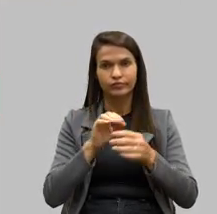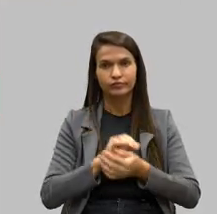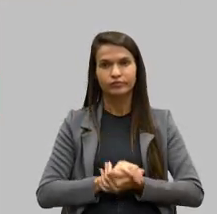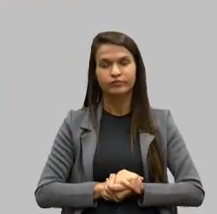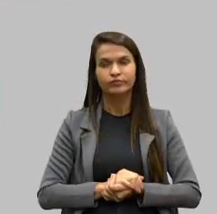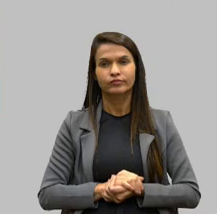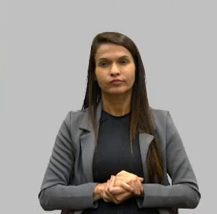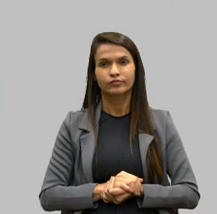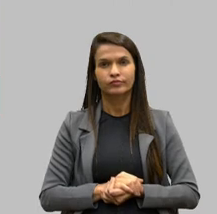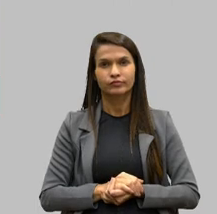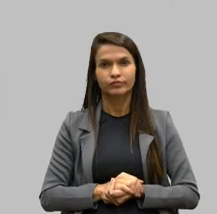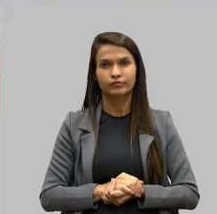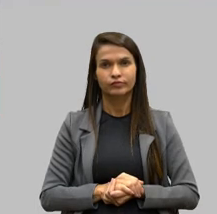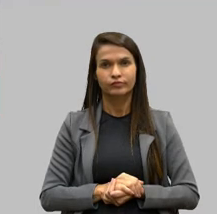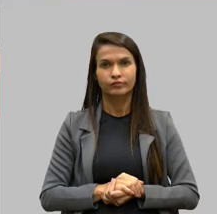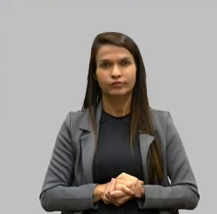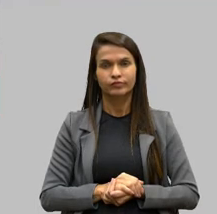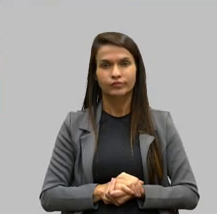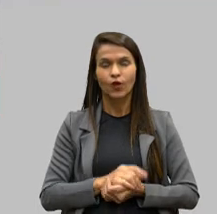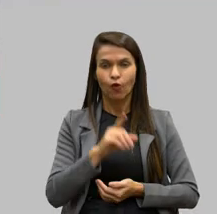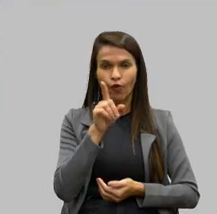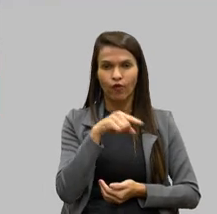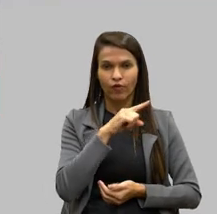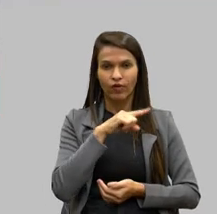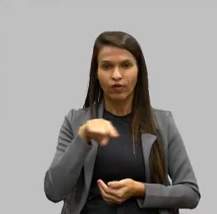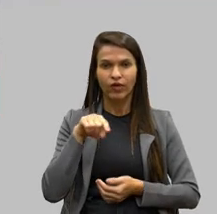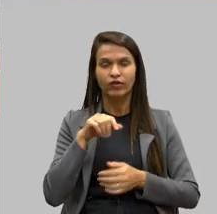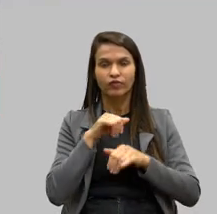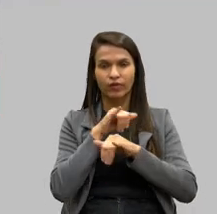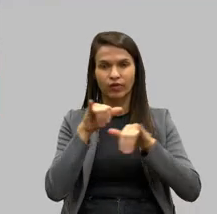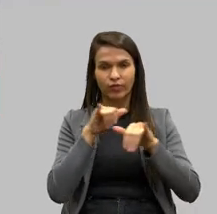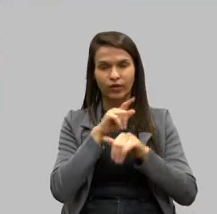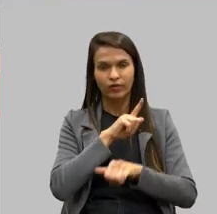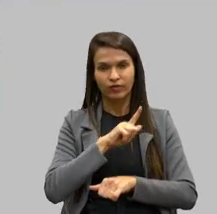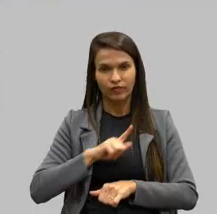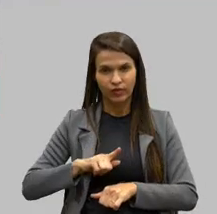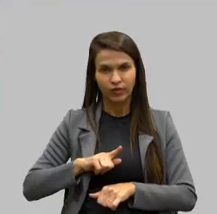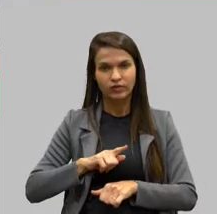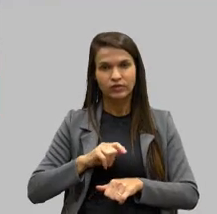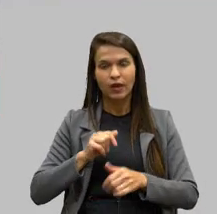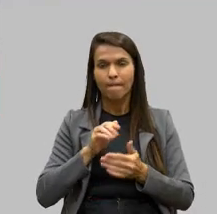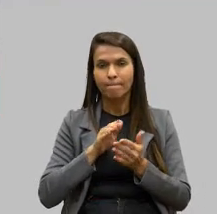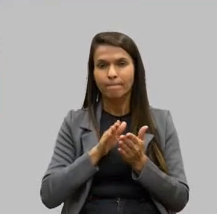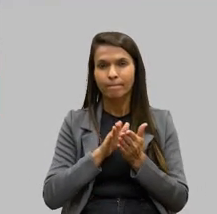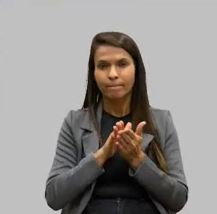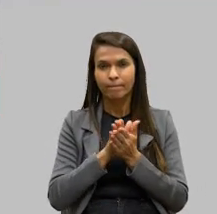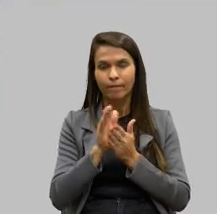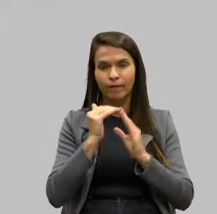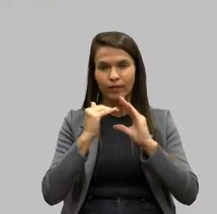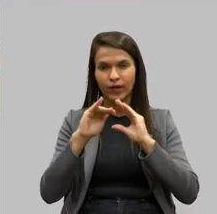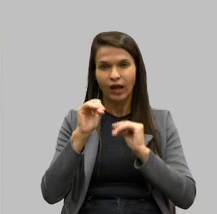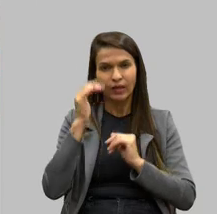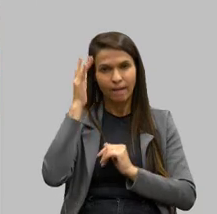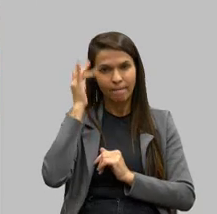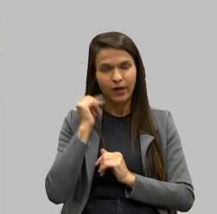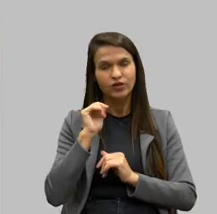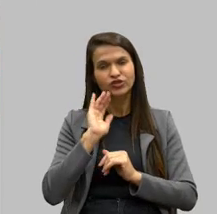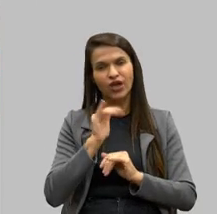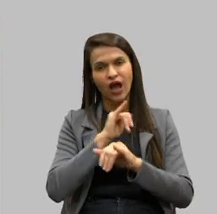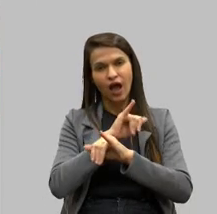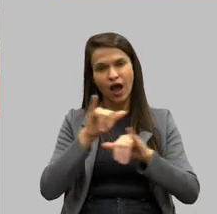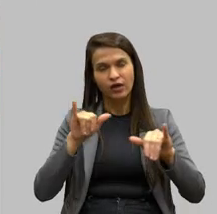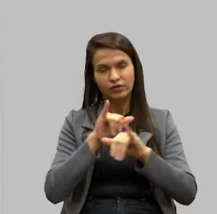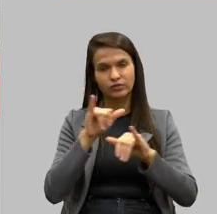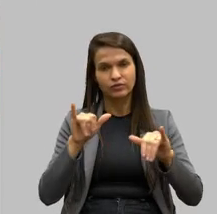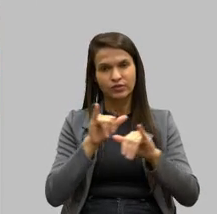É só uma questão. O veto foi anunciado pelo governador, será publicado amanhã. Como já está anunciado nas